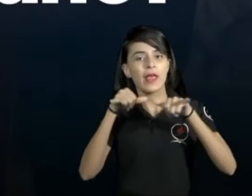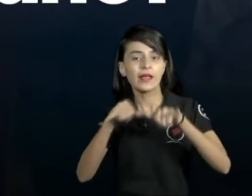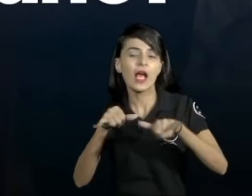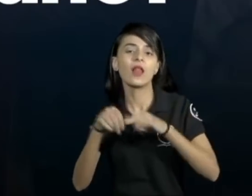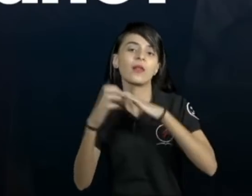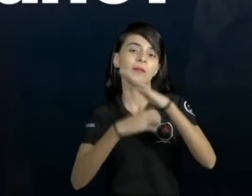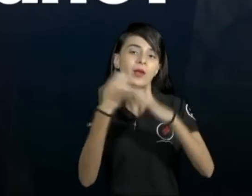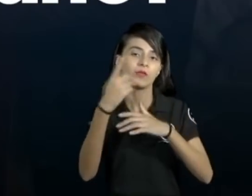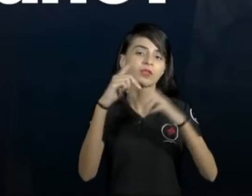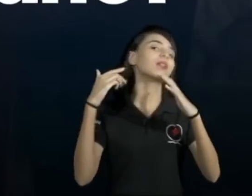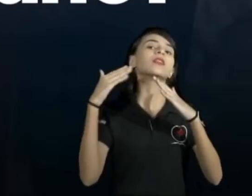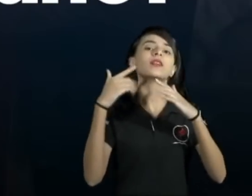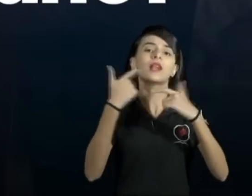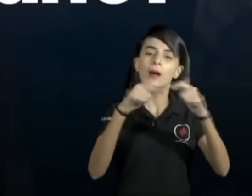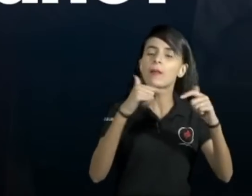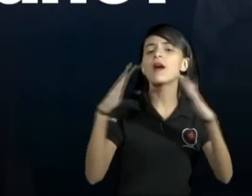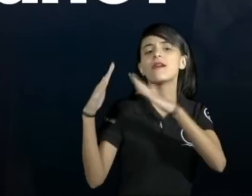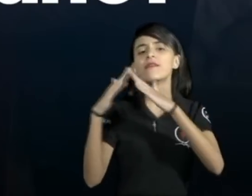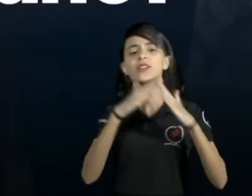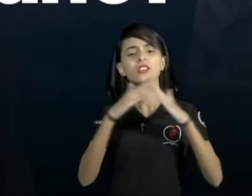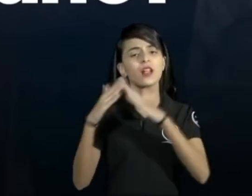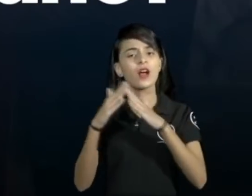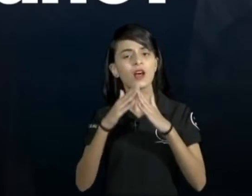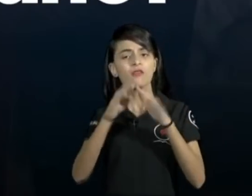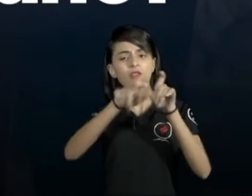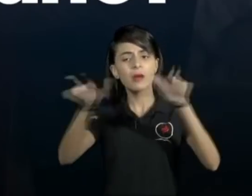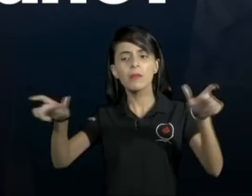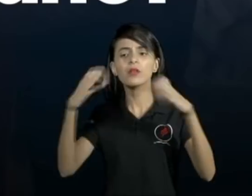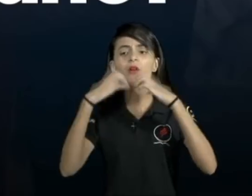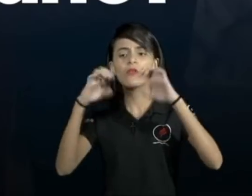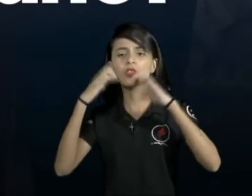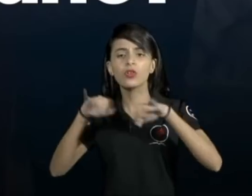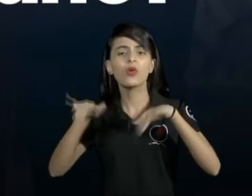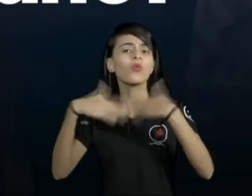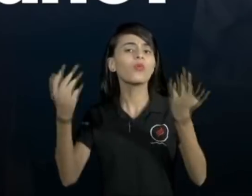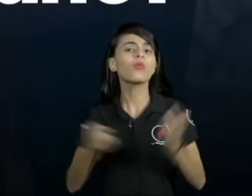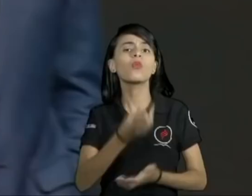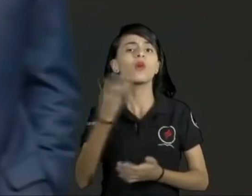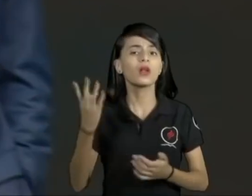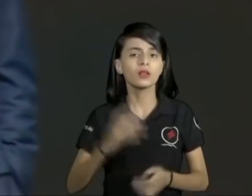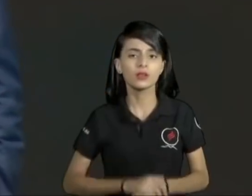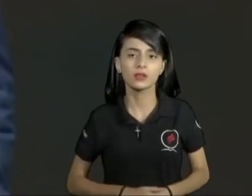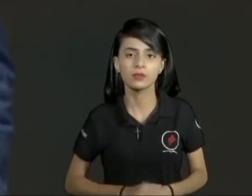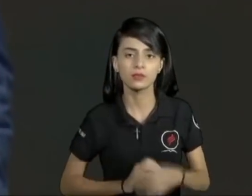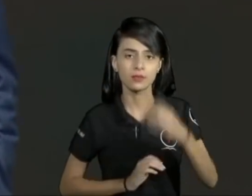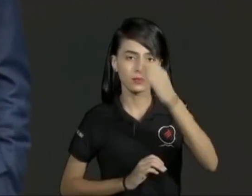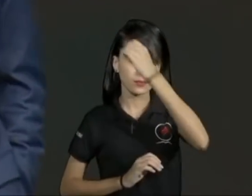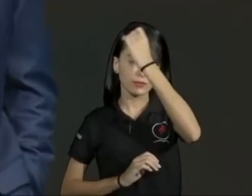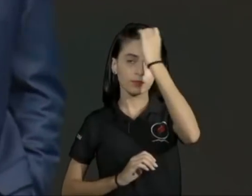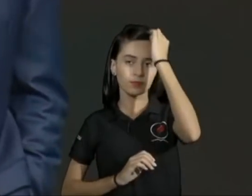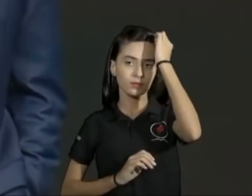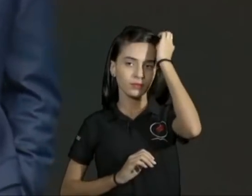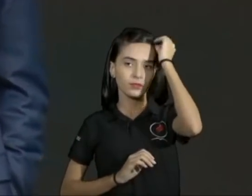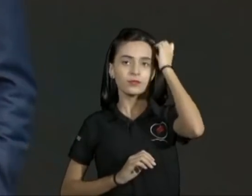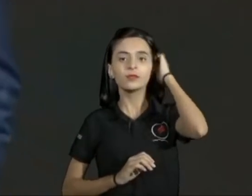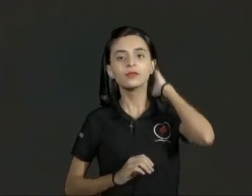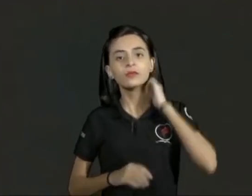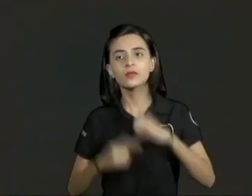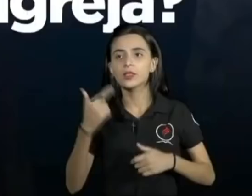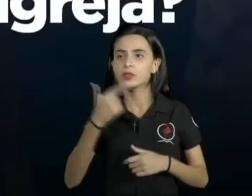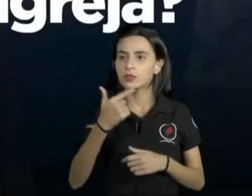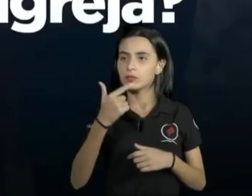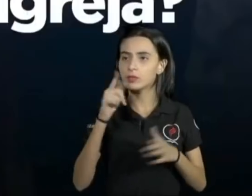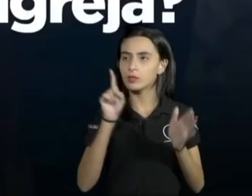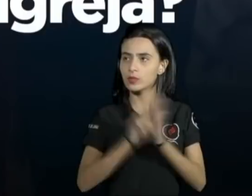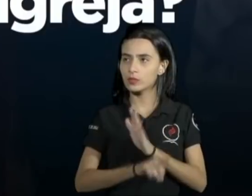trabalha na vizinhança para quantas pessoas você falou de Jesus esse ano a segunda pergunta por